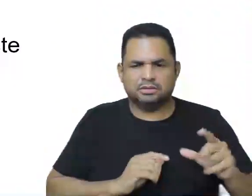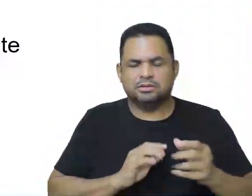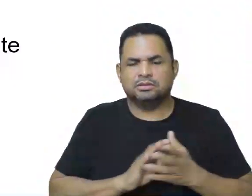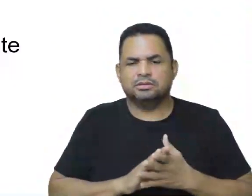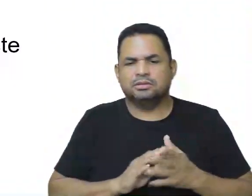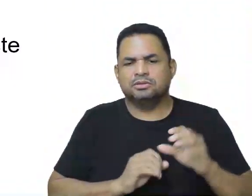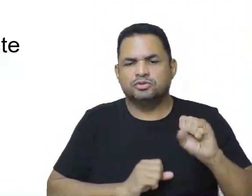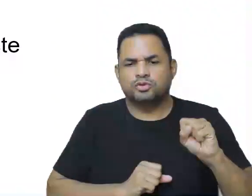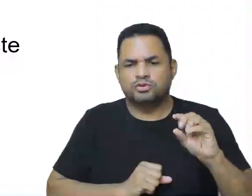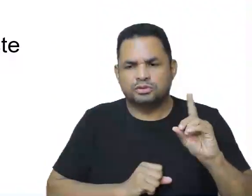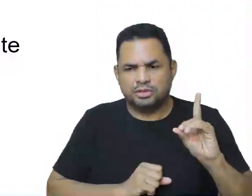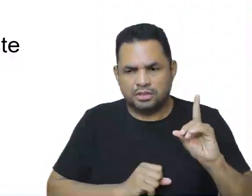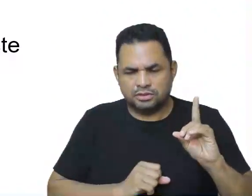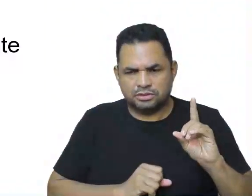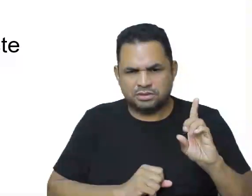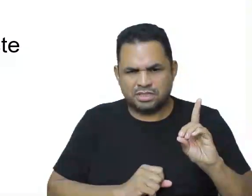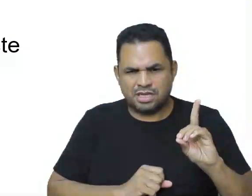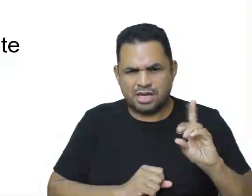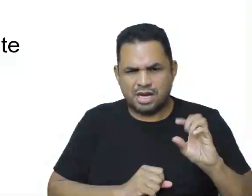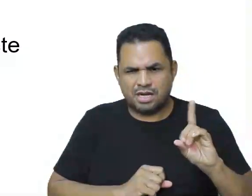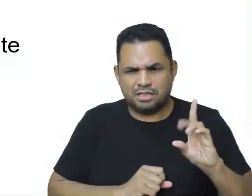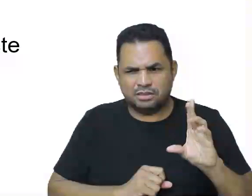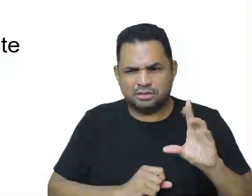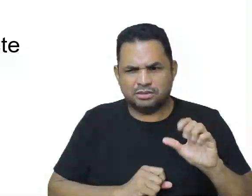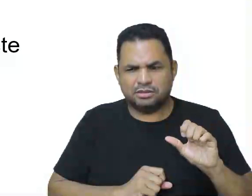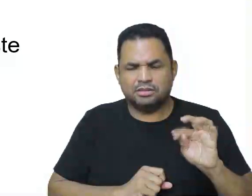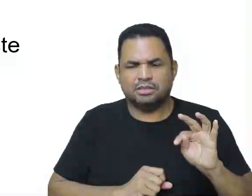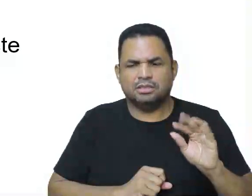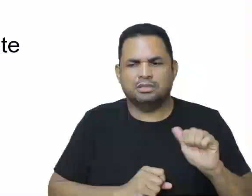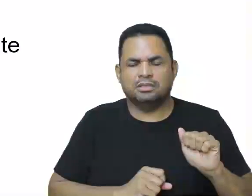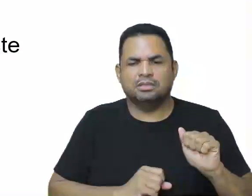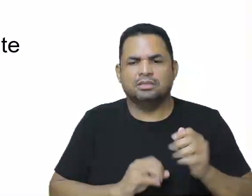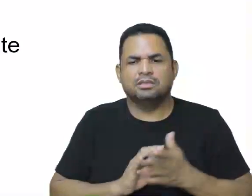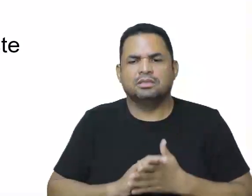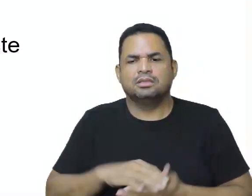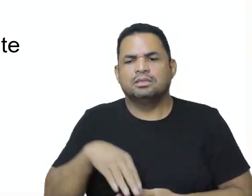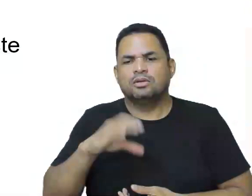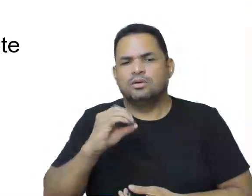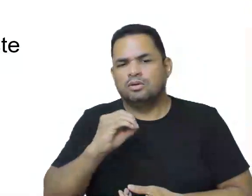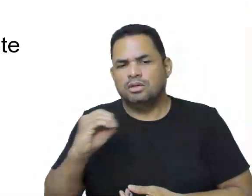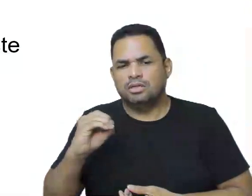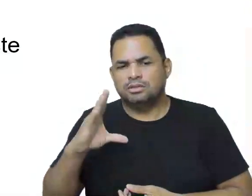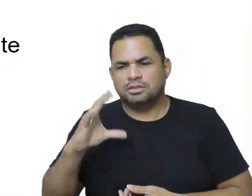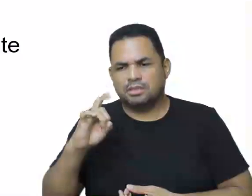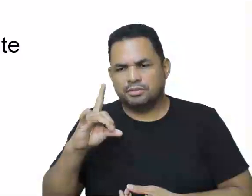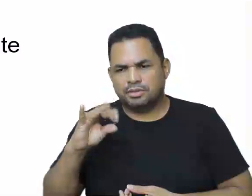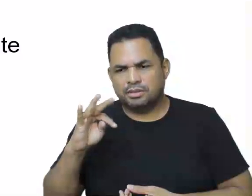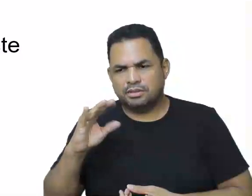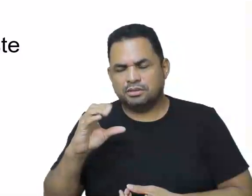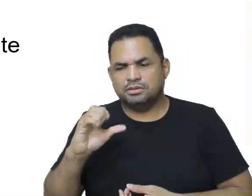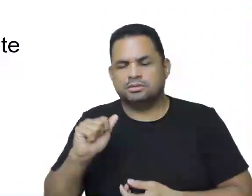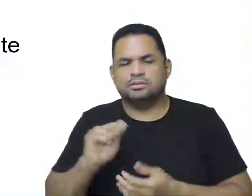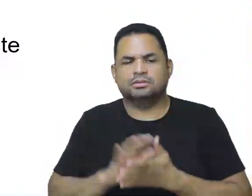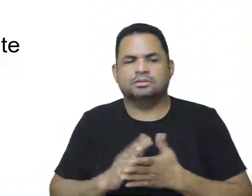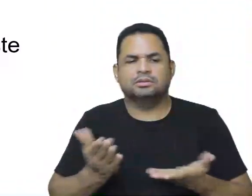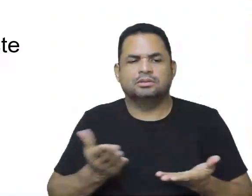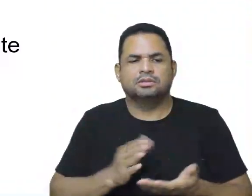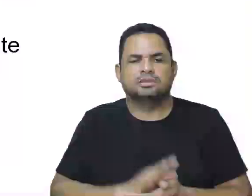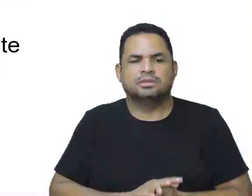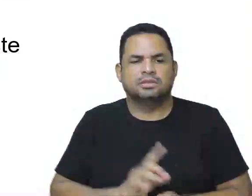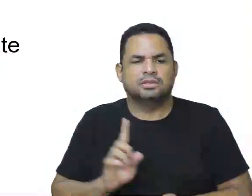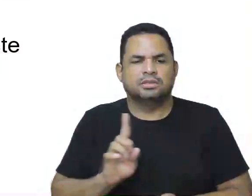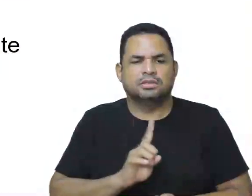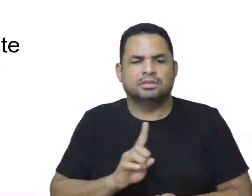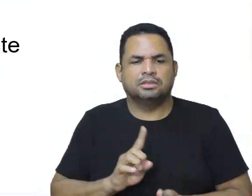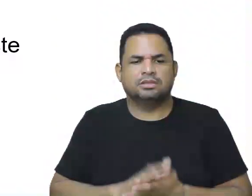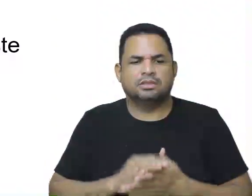e o oeste capitalista. E a alternativa D, da não proliferação